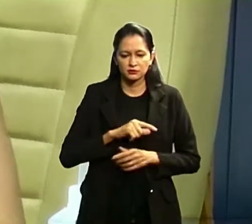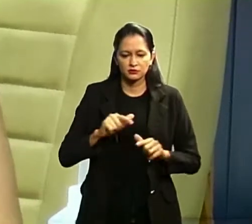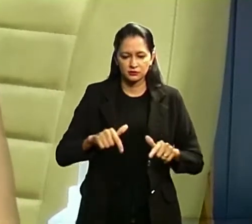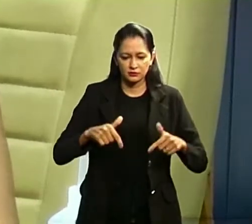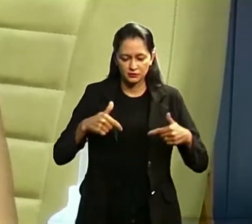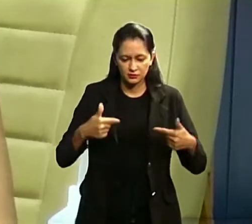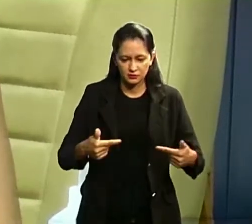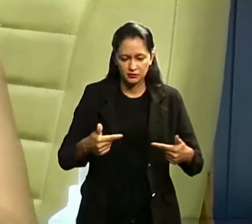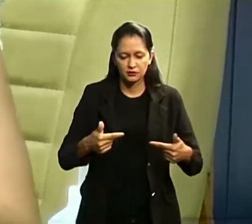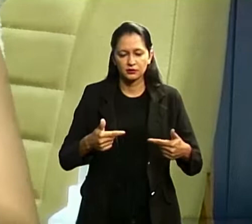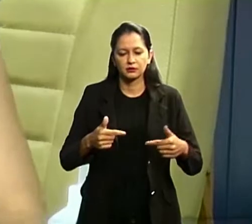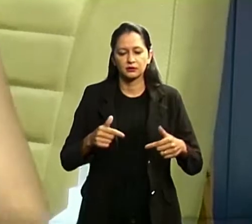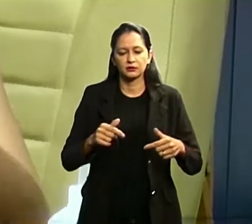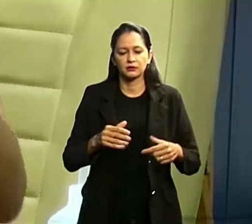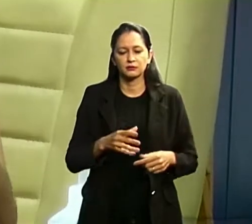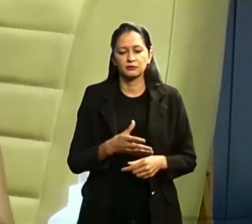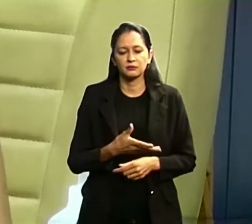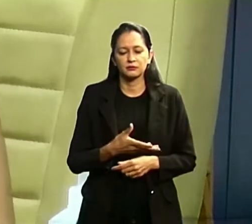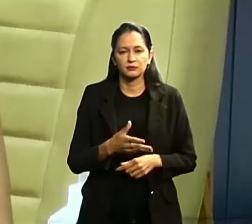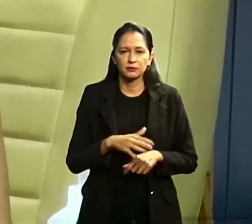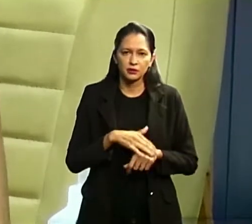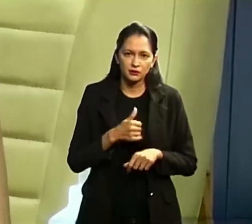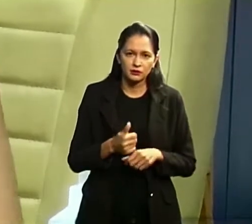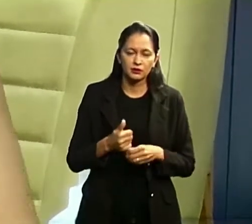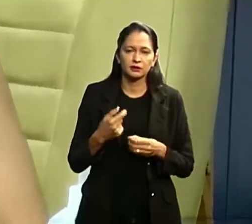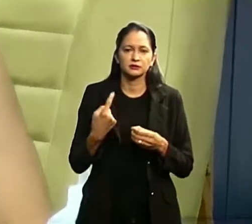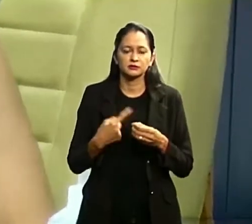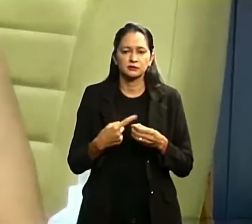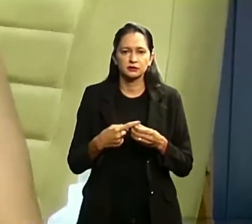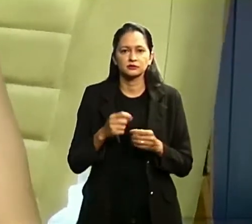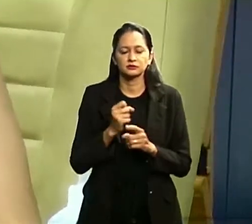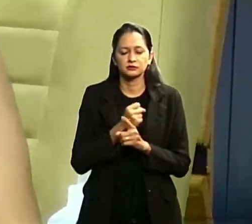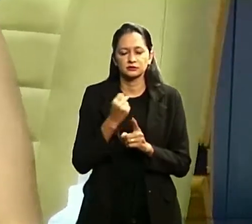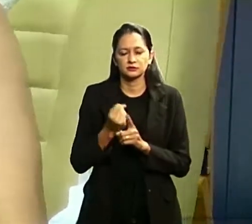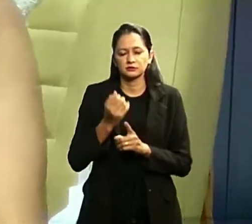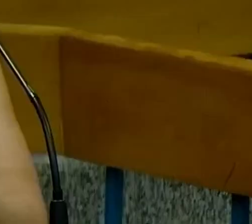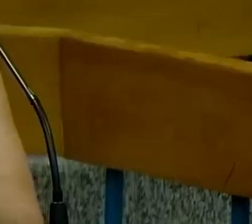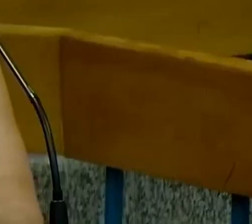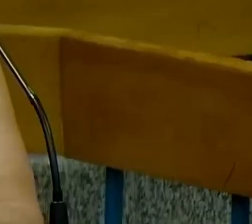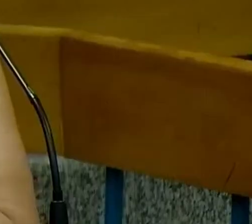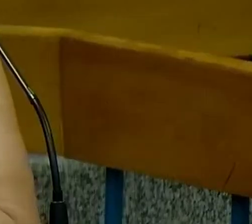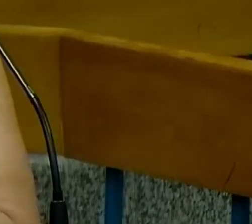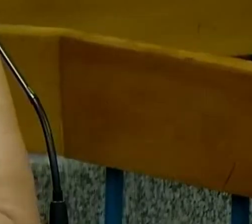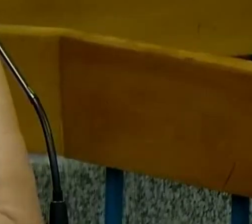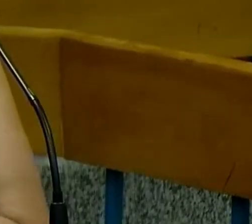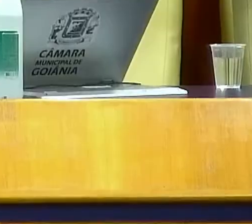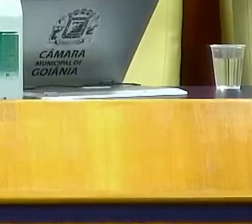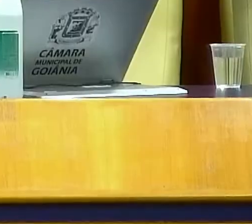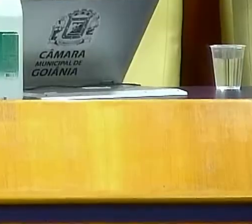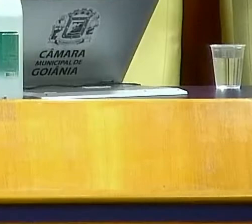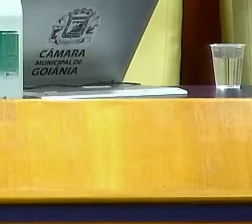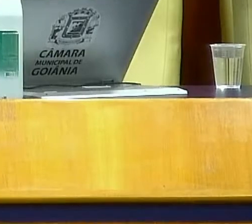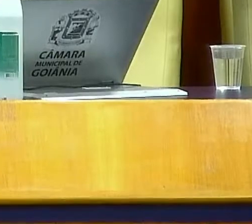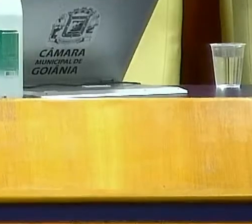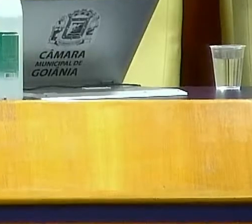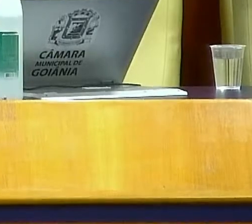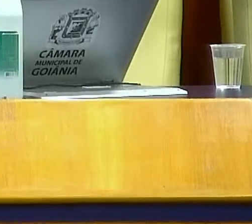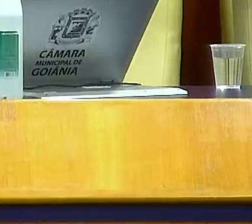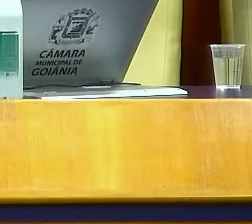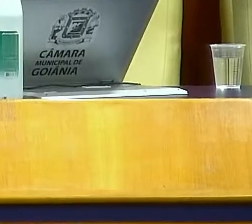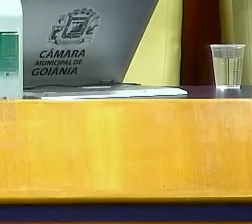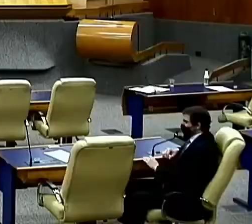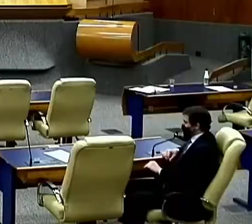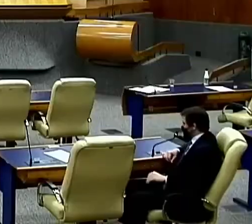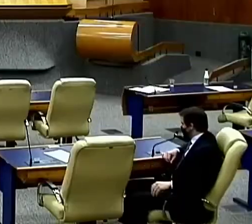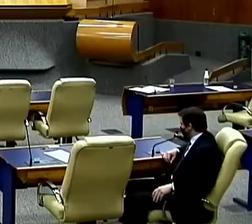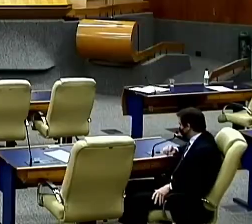que vai melhorar a sociedade Aparecida e Deus te abençoe, tá bom? Muito obrigada. Vereador Lucas Quitão, pela ordem seguida, vereador